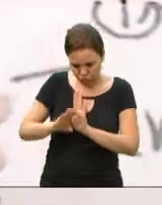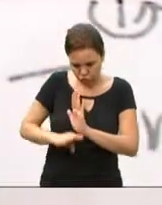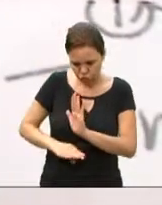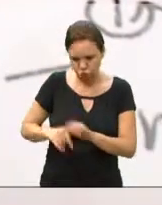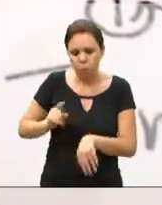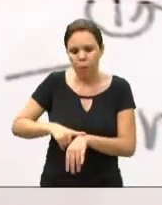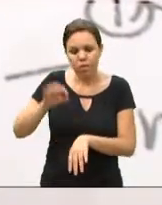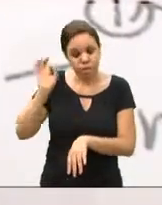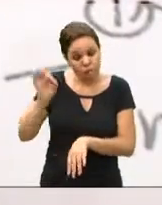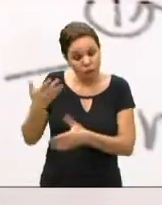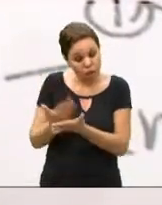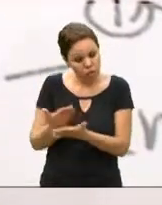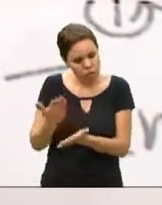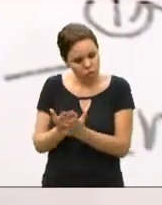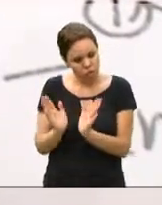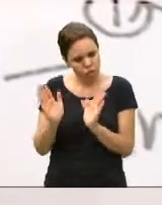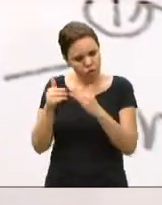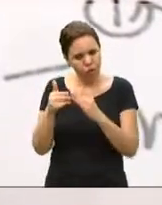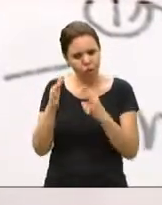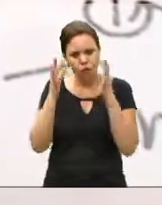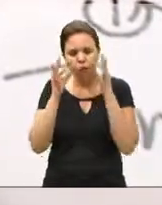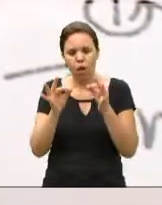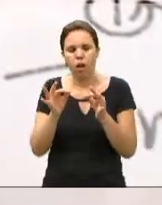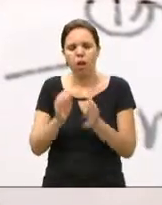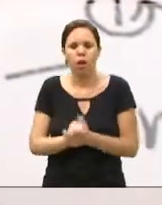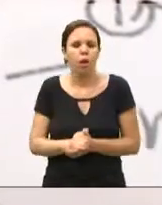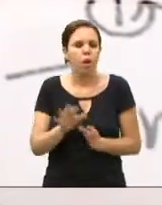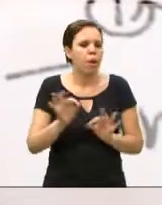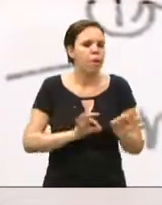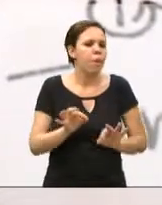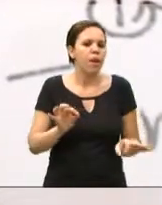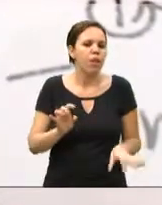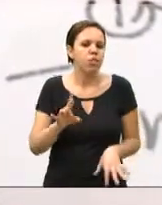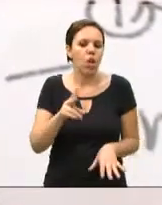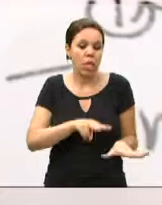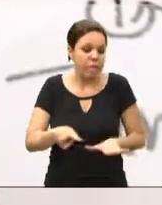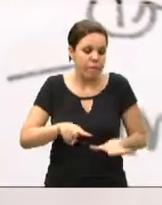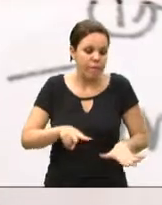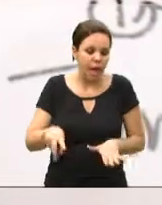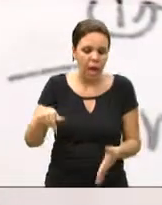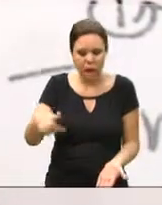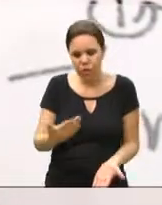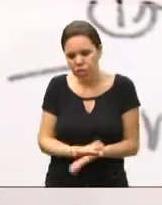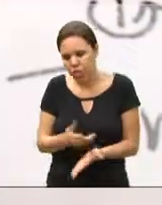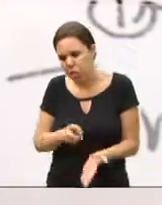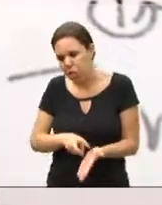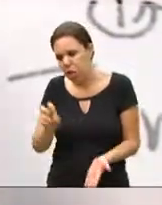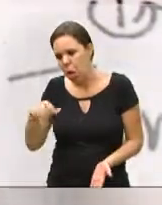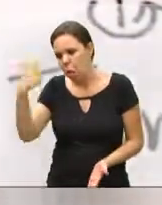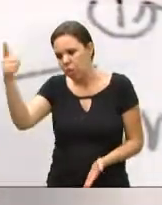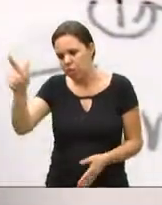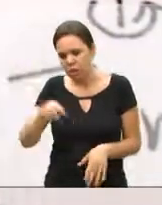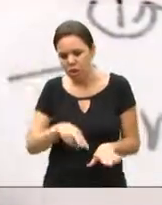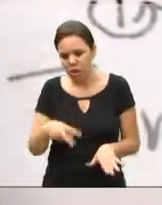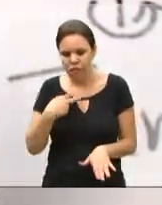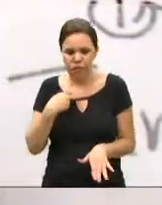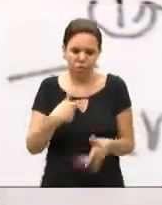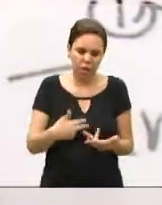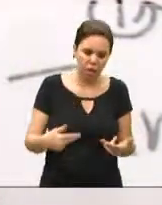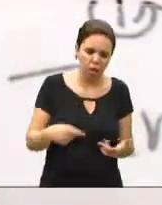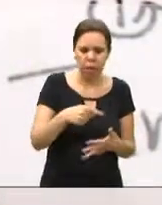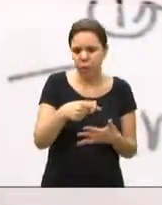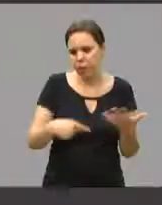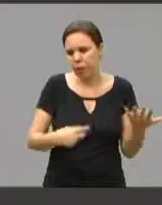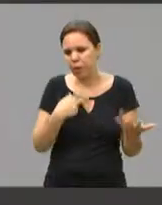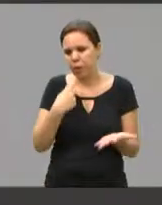aquele momento para o estudo. Você não pode fazer uma preparação, assim, semanal. Ah, essa semana eu acho que eu vou fazer isso porque ele vai ter tal